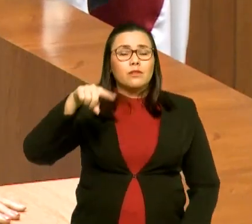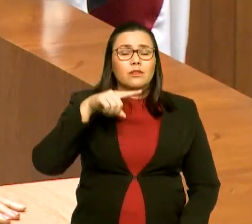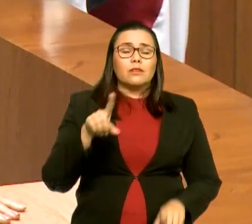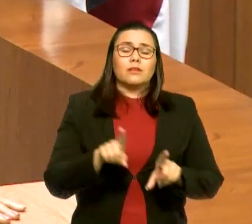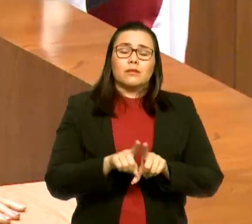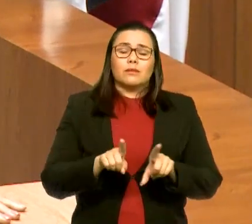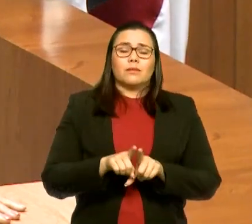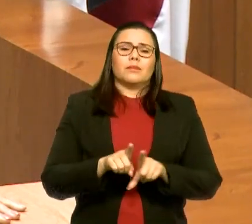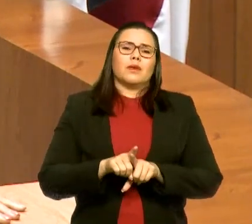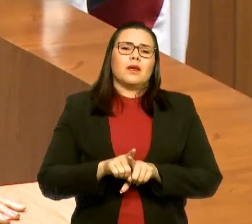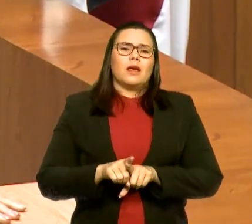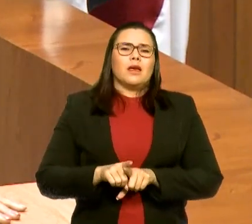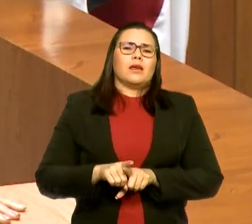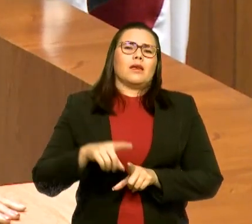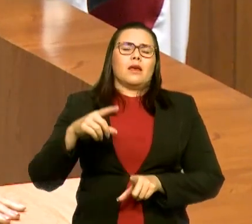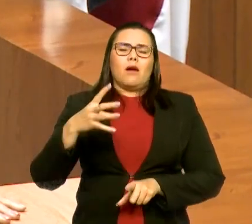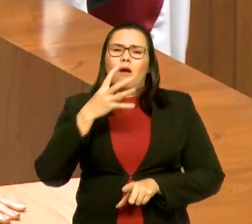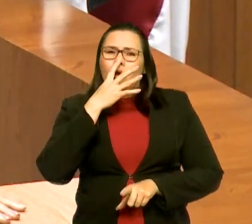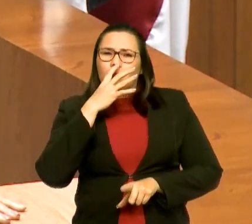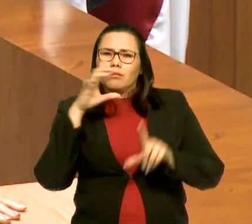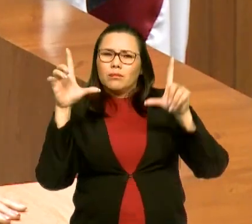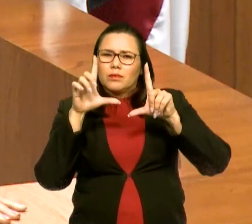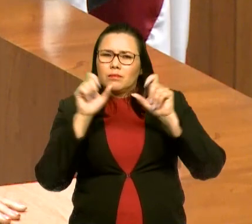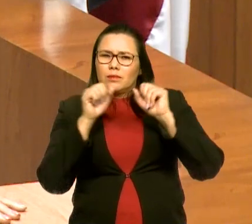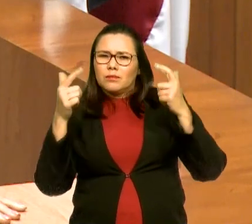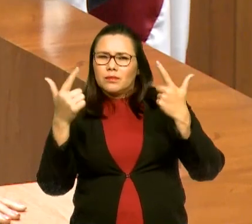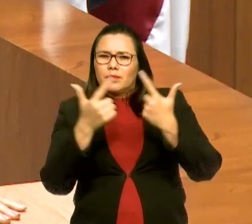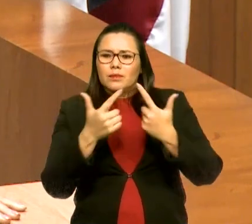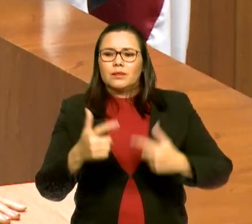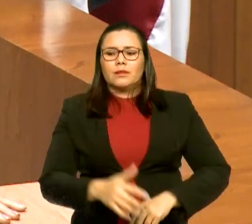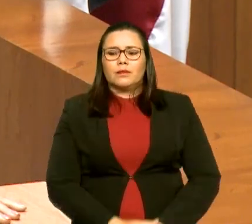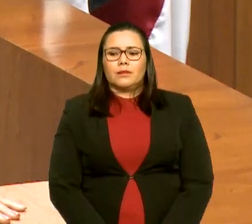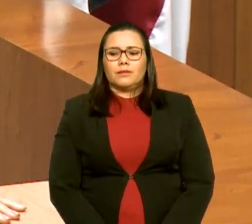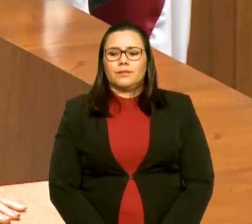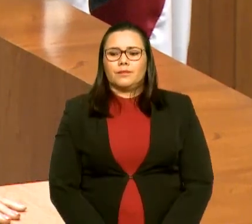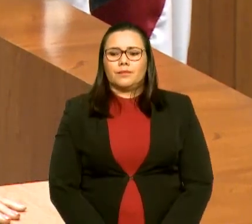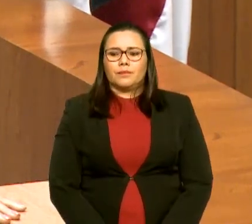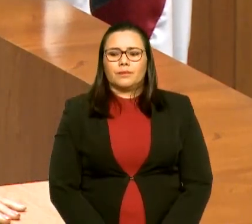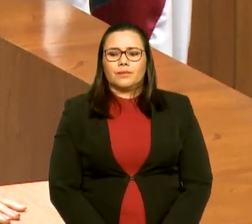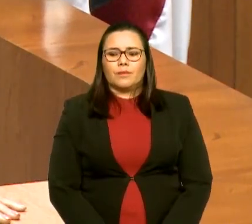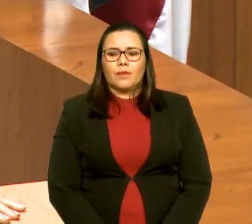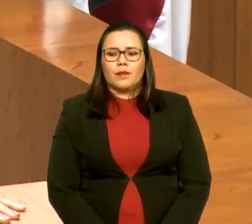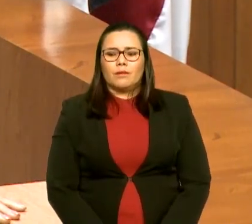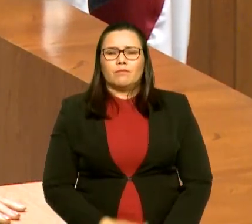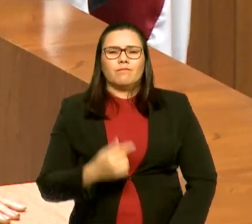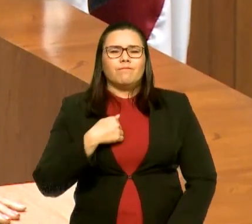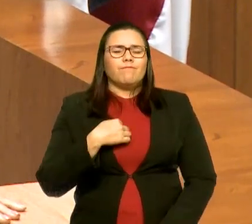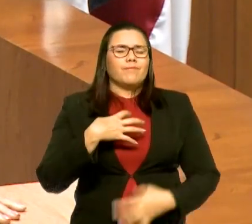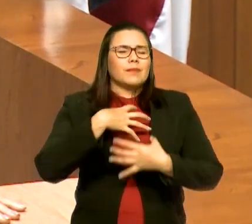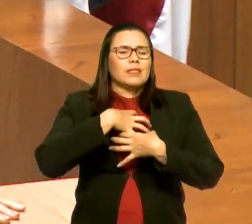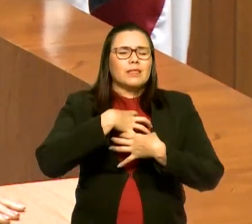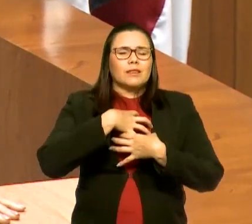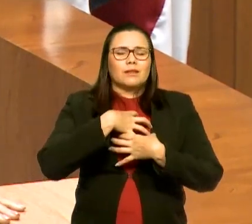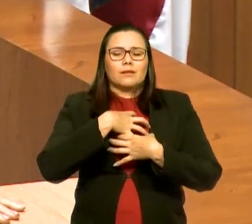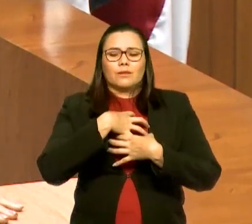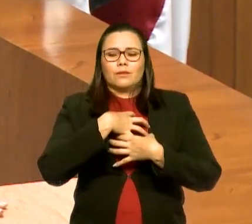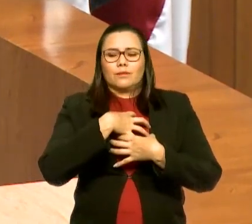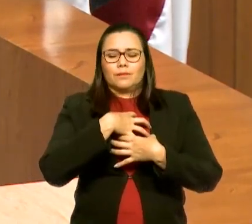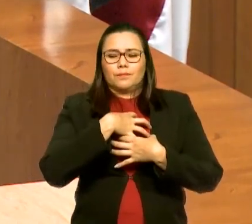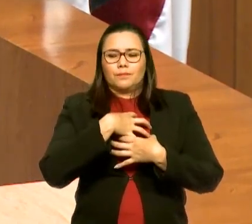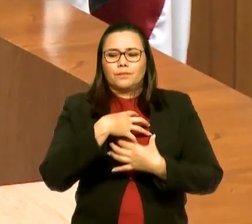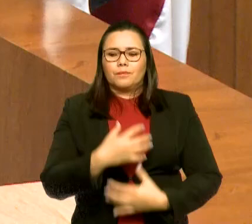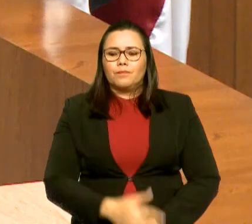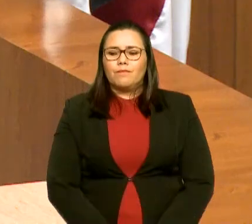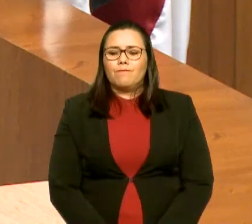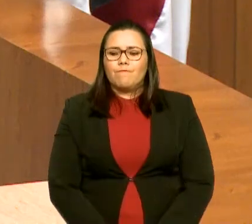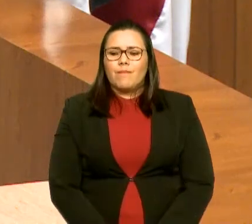de comunicação da Assembleia e emissoras, é com um misto de sentimentos que subo a